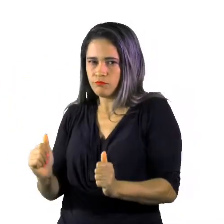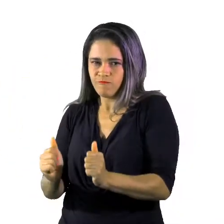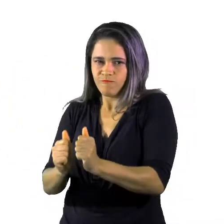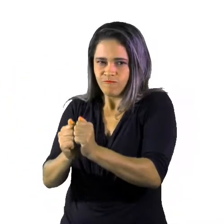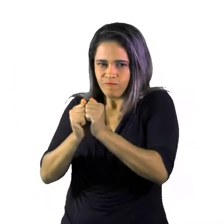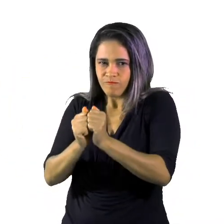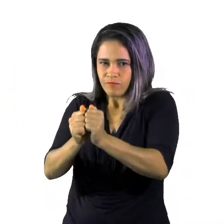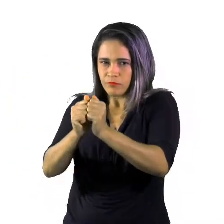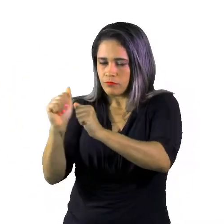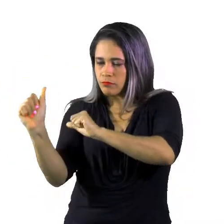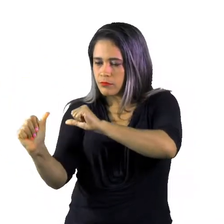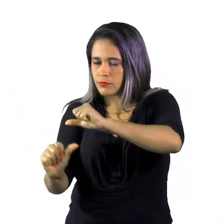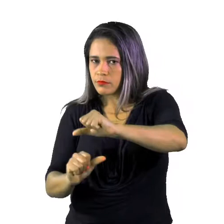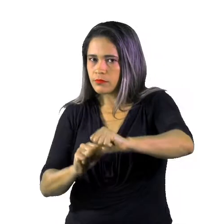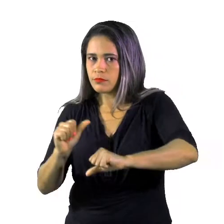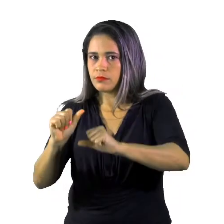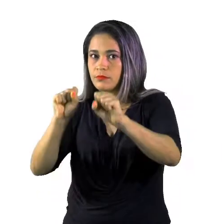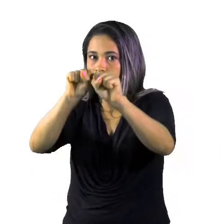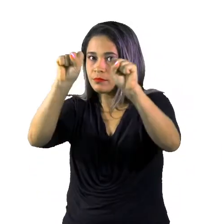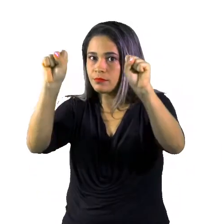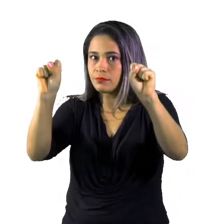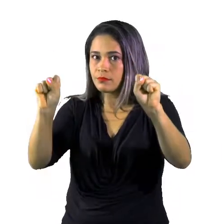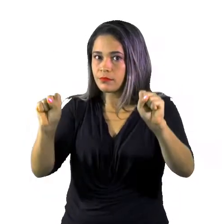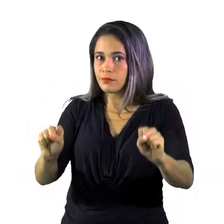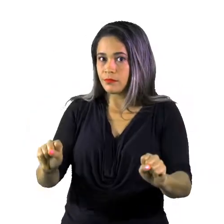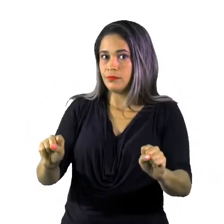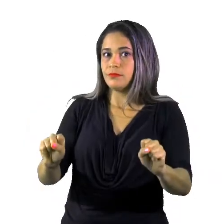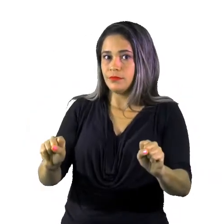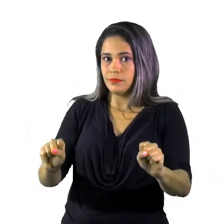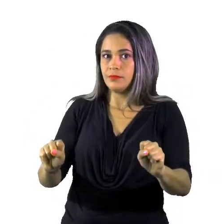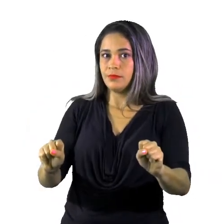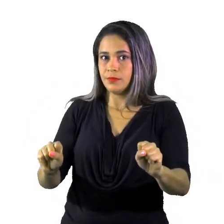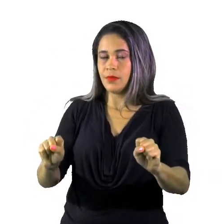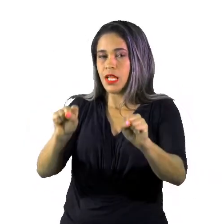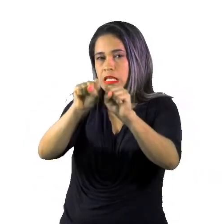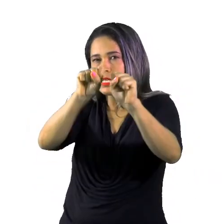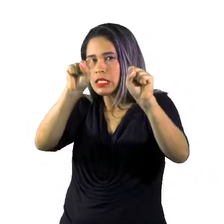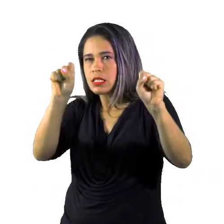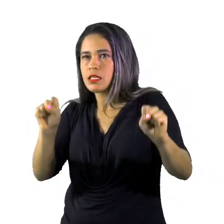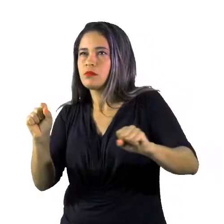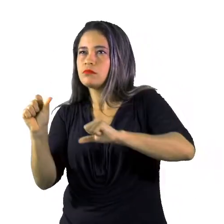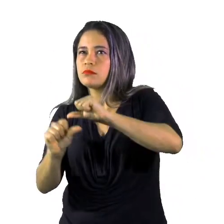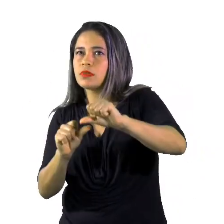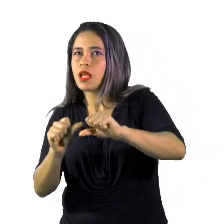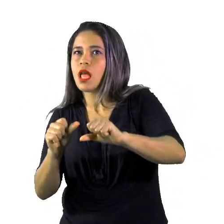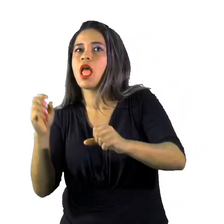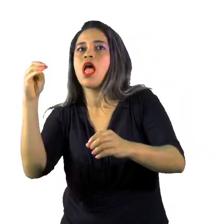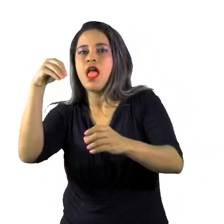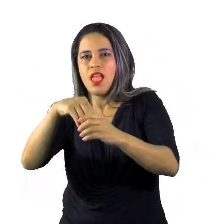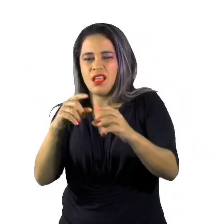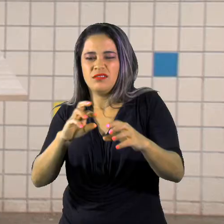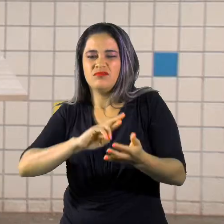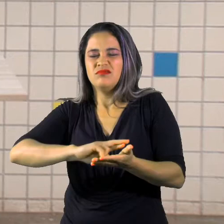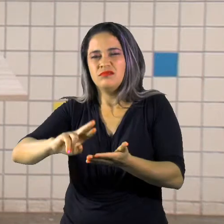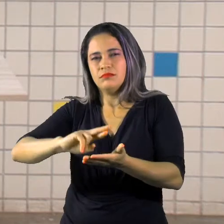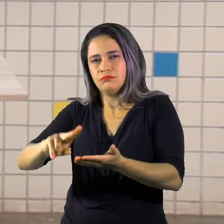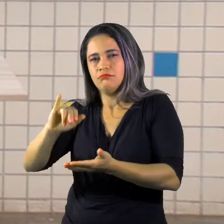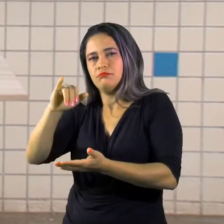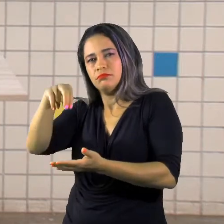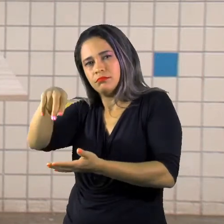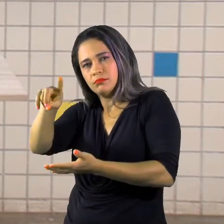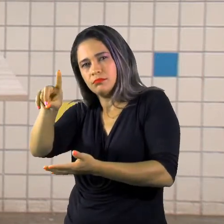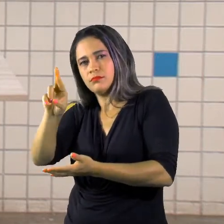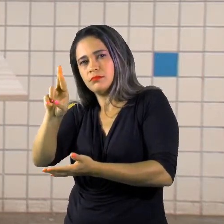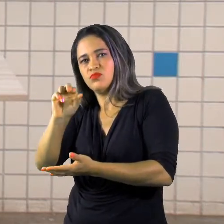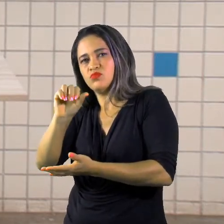e transformando nesse sistema que a gente conhece, que hoje é a questão do produto industrializado, tá? Qual é